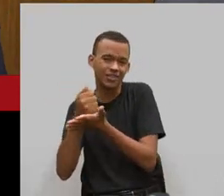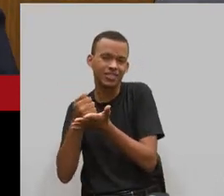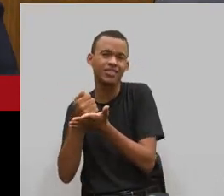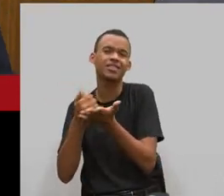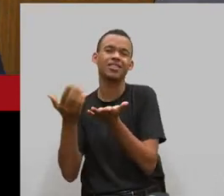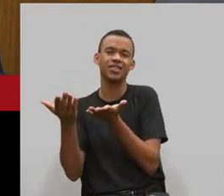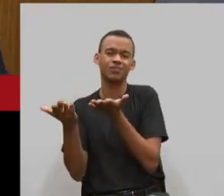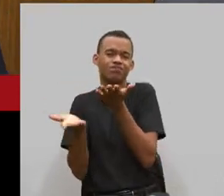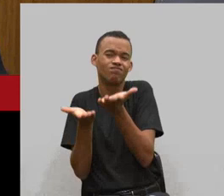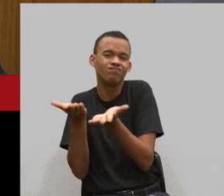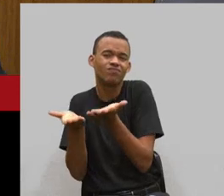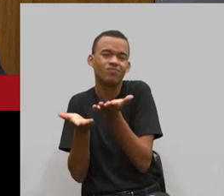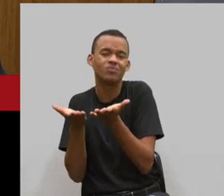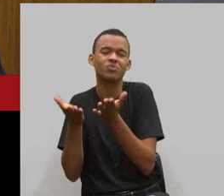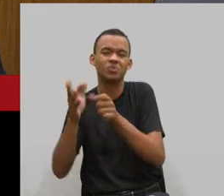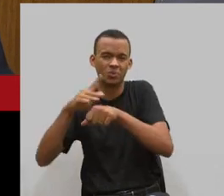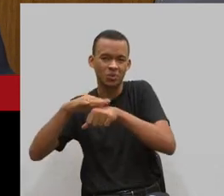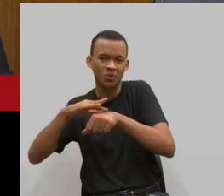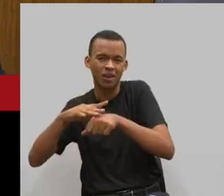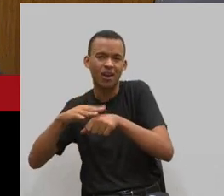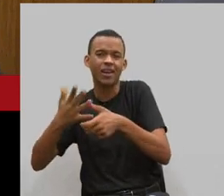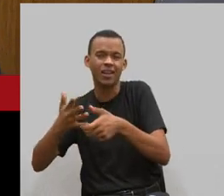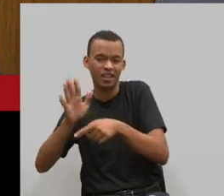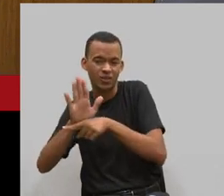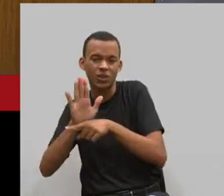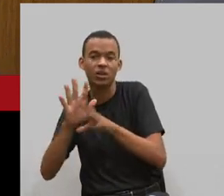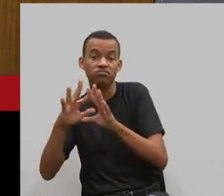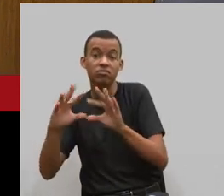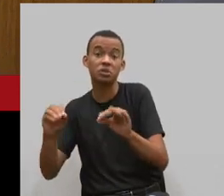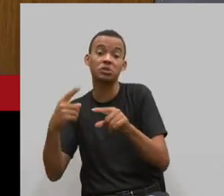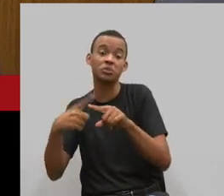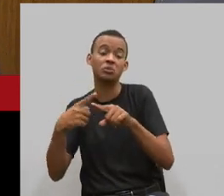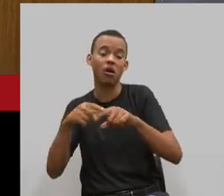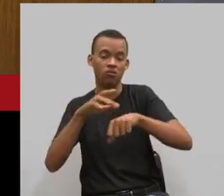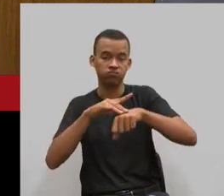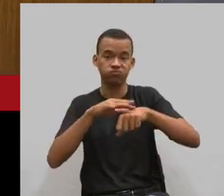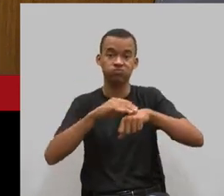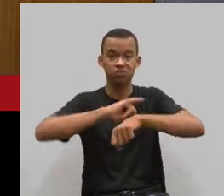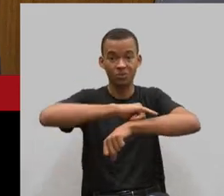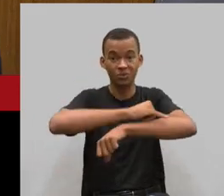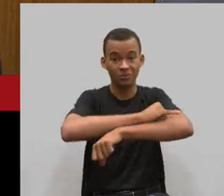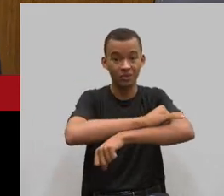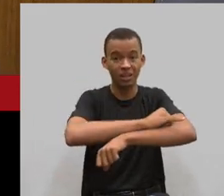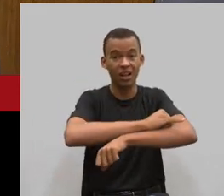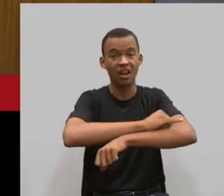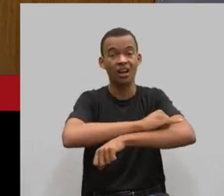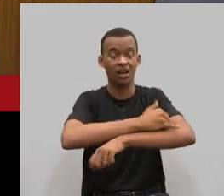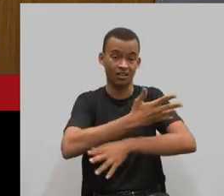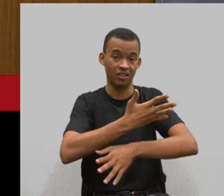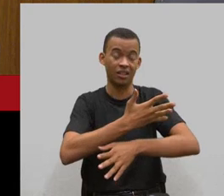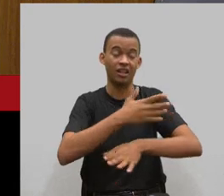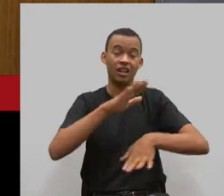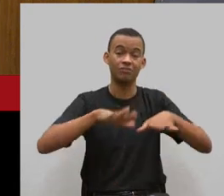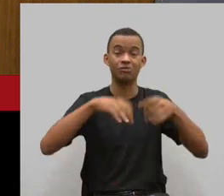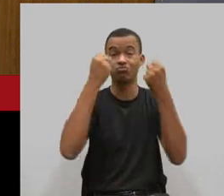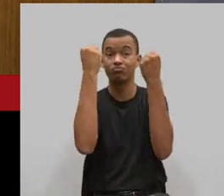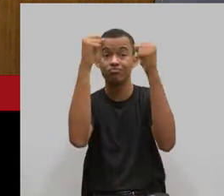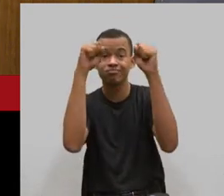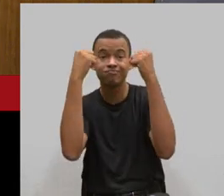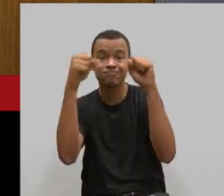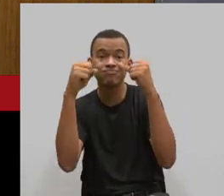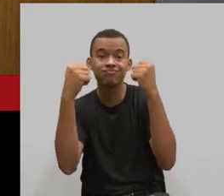Curar de alguma doença que que seja causada pela pela falta de exercício pela falta de